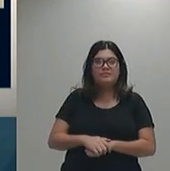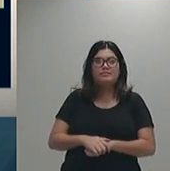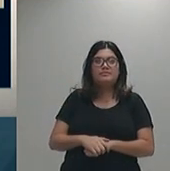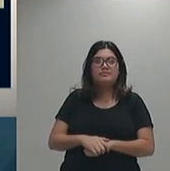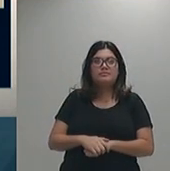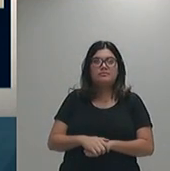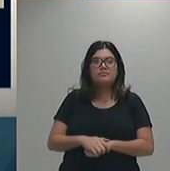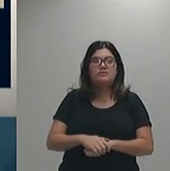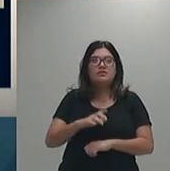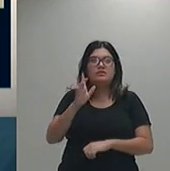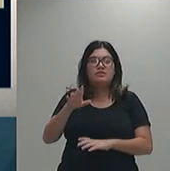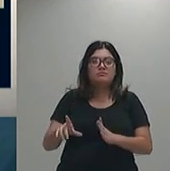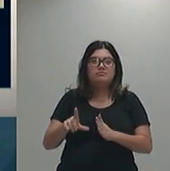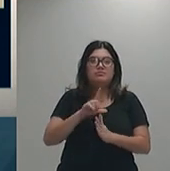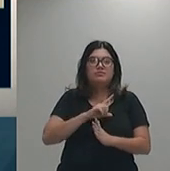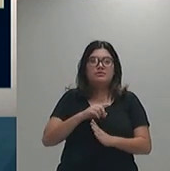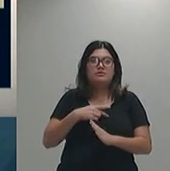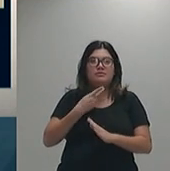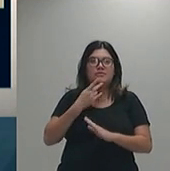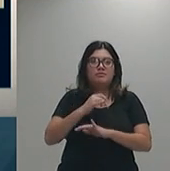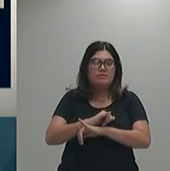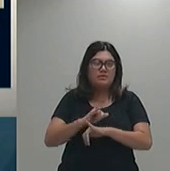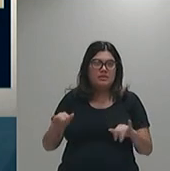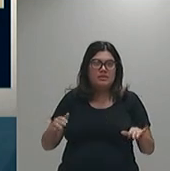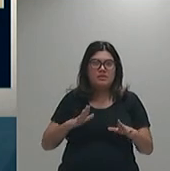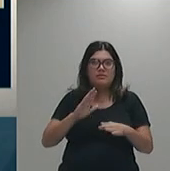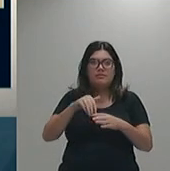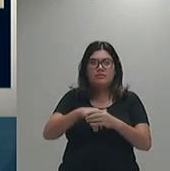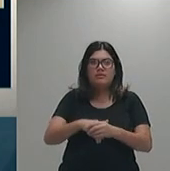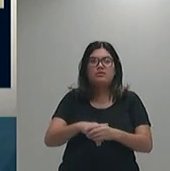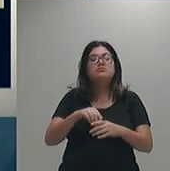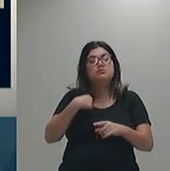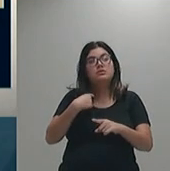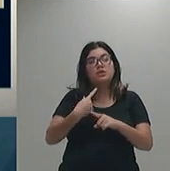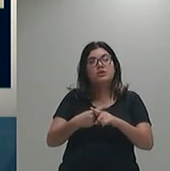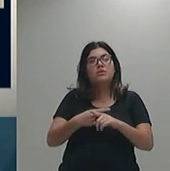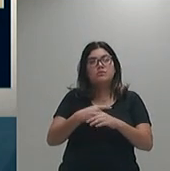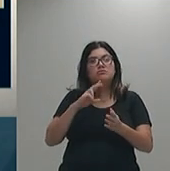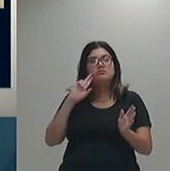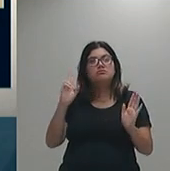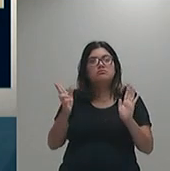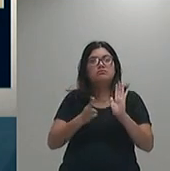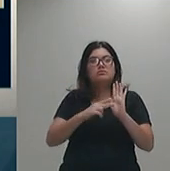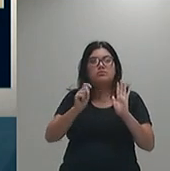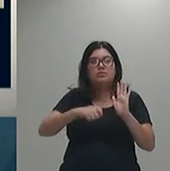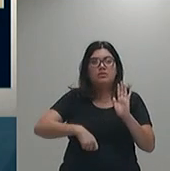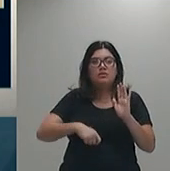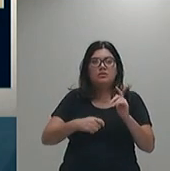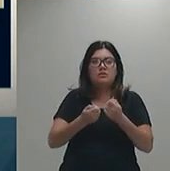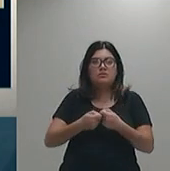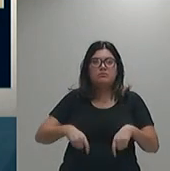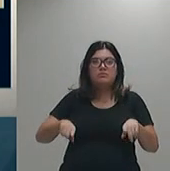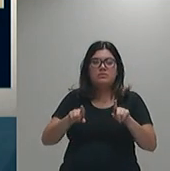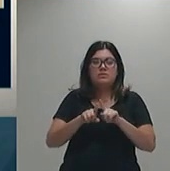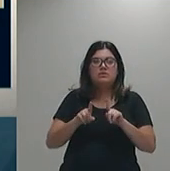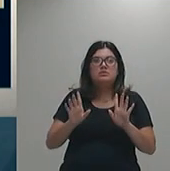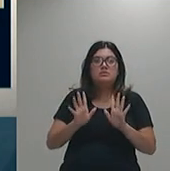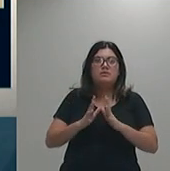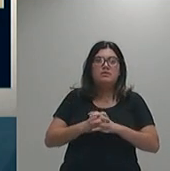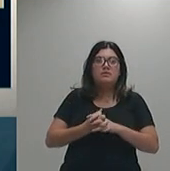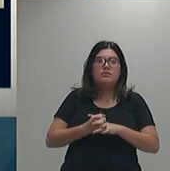e antecipação de voto eu já que estou vencida com a competente porque acho que não seria o caso nem te conhecido os conflitos